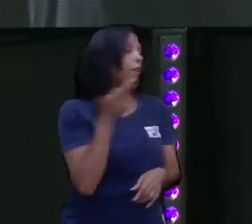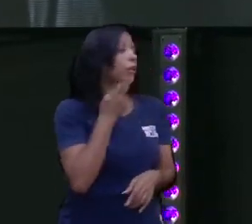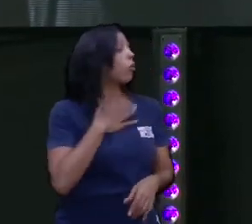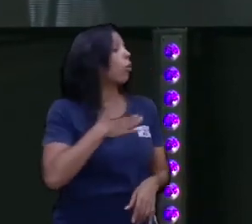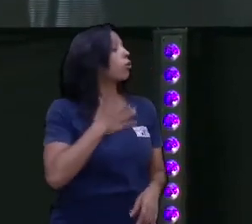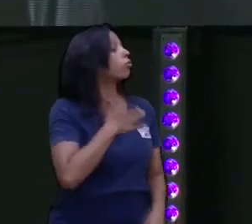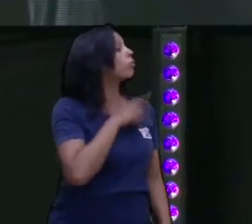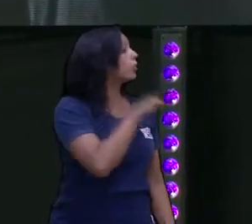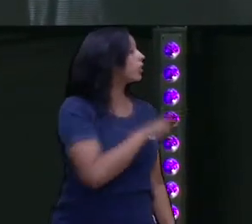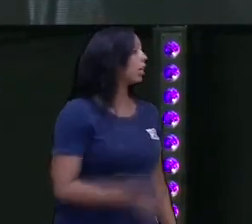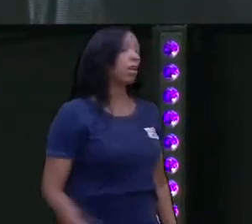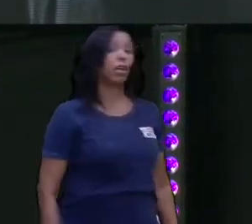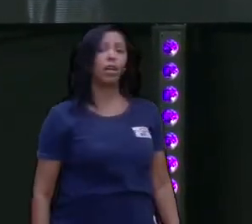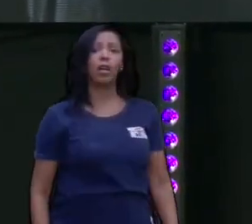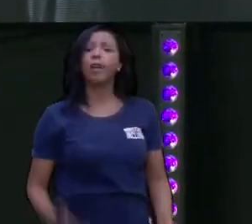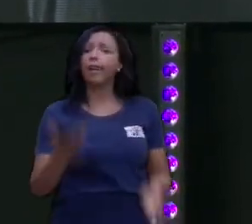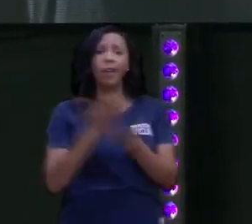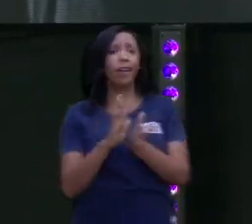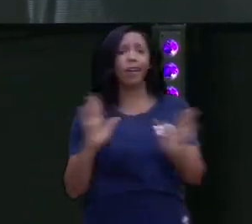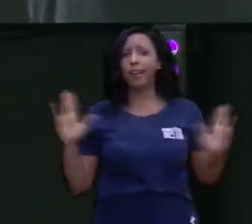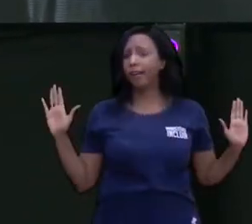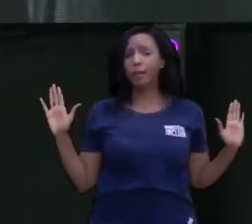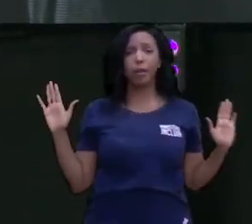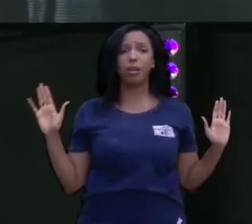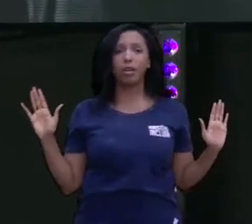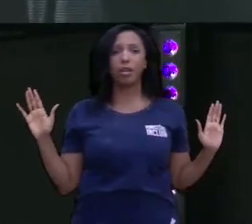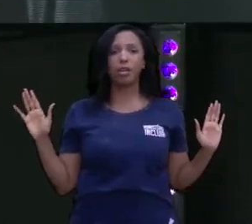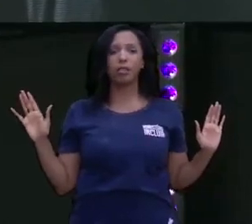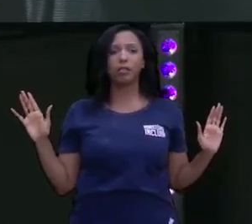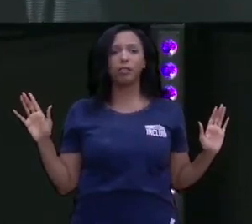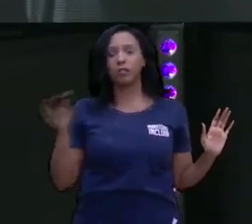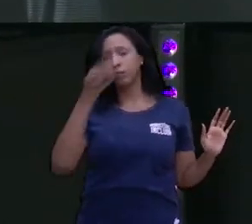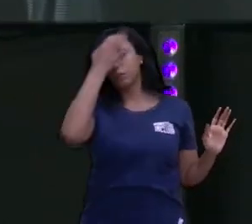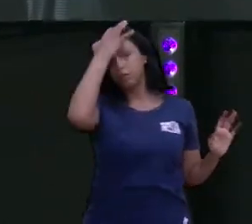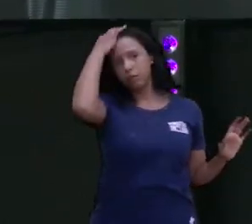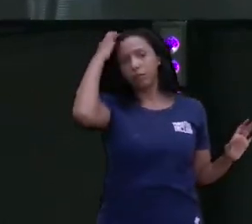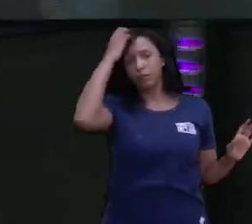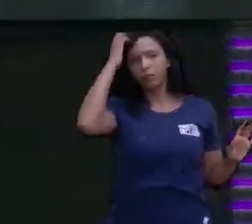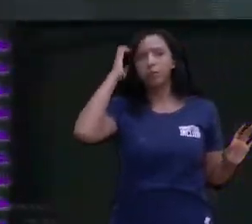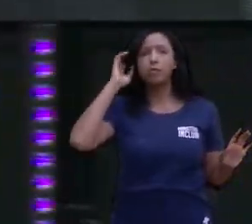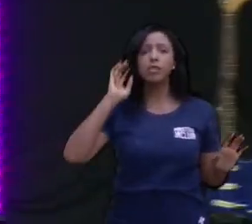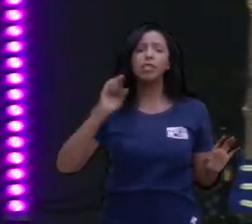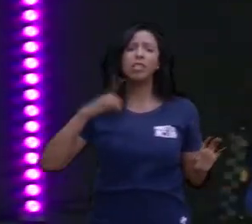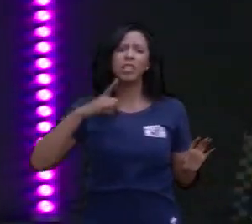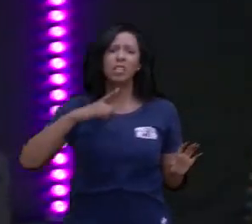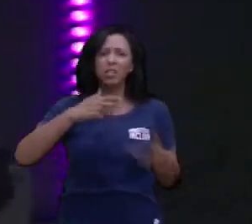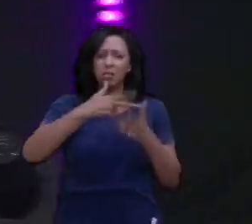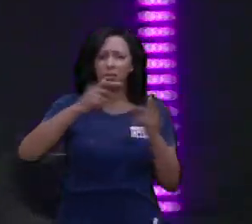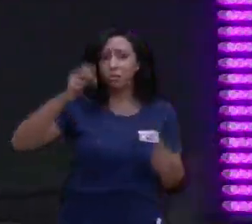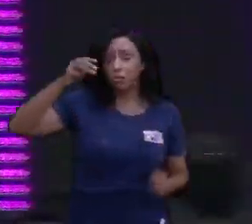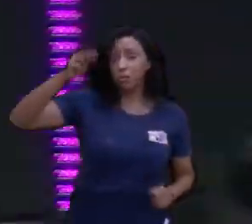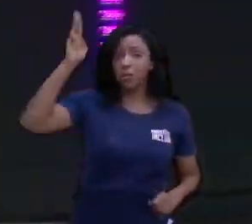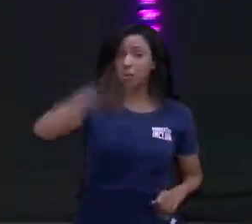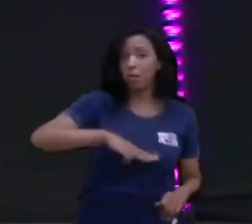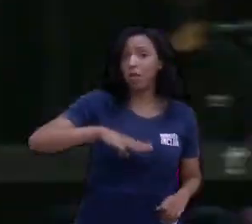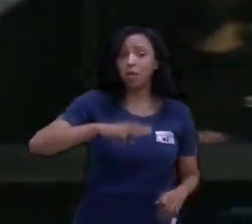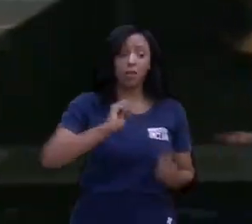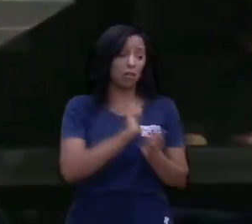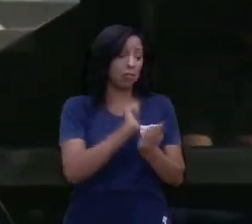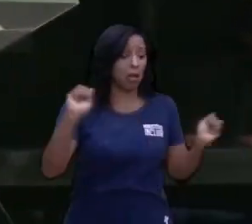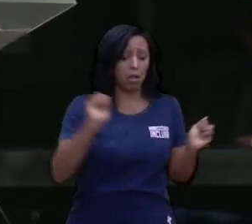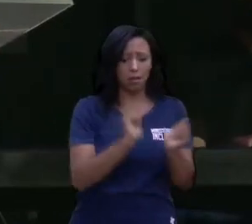e no gente você vai quebrou no mão as alianças do Mal as correntes do Mal bons queimando uma coisa você fala mal de uma pessoa pelas